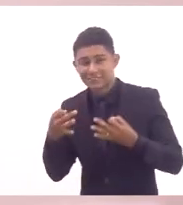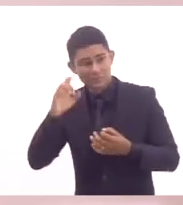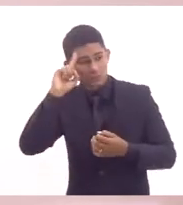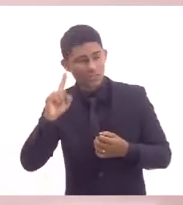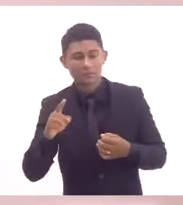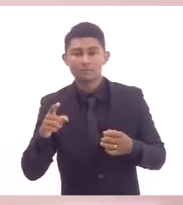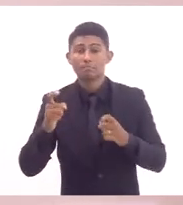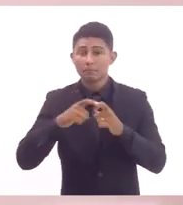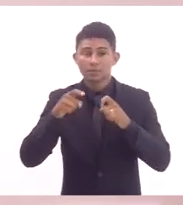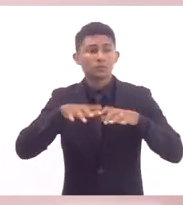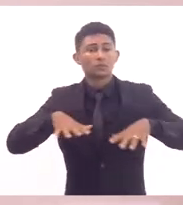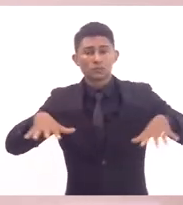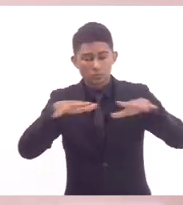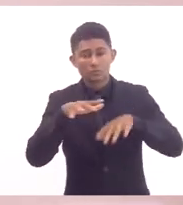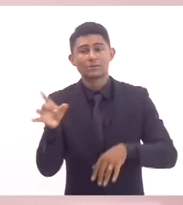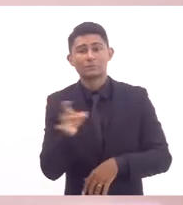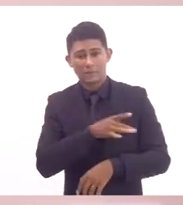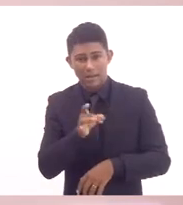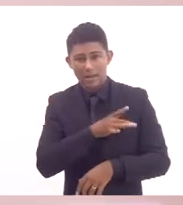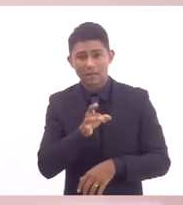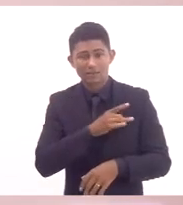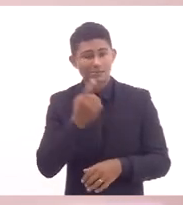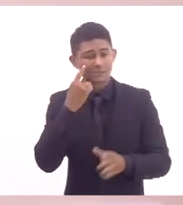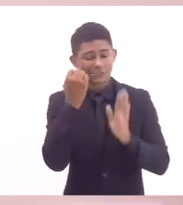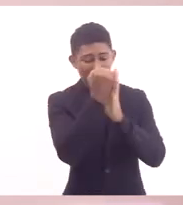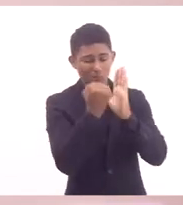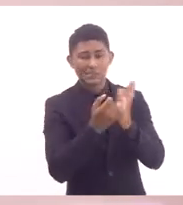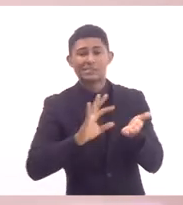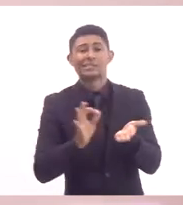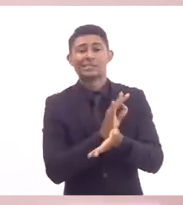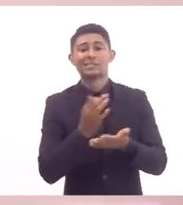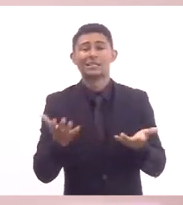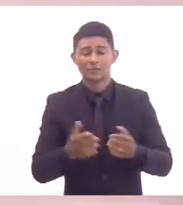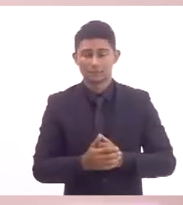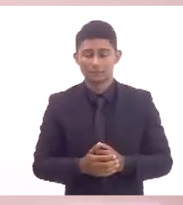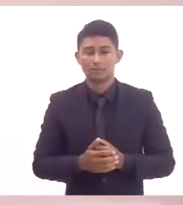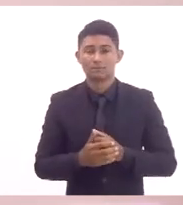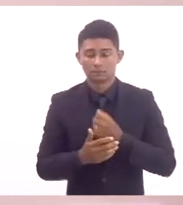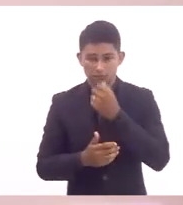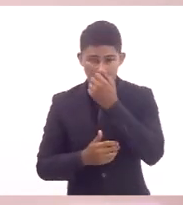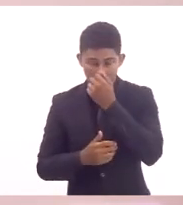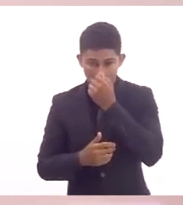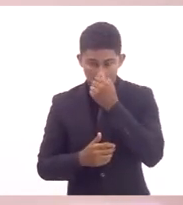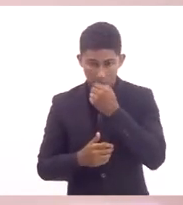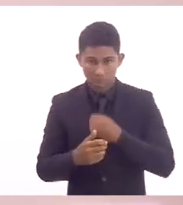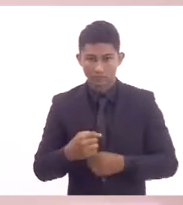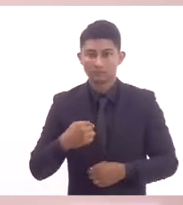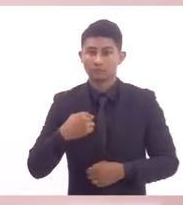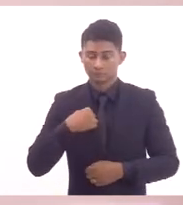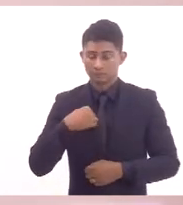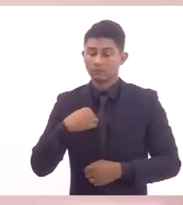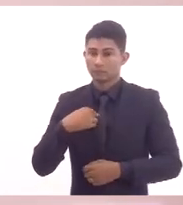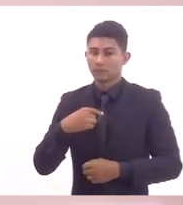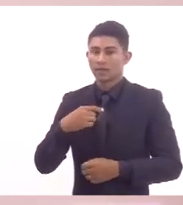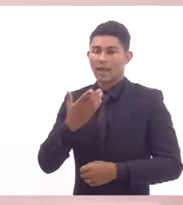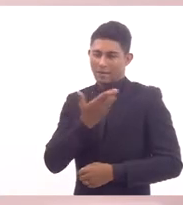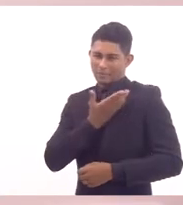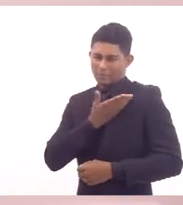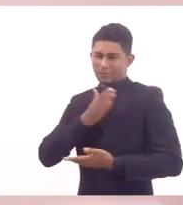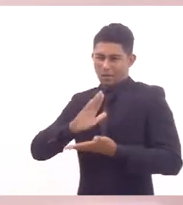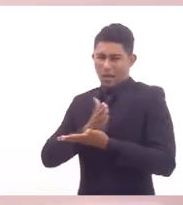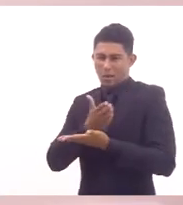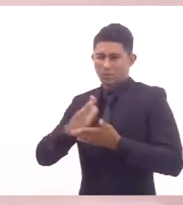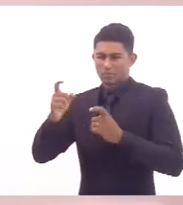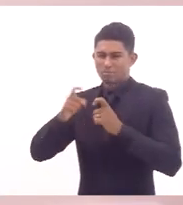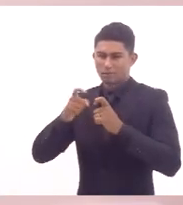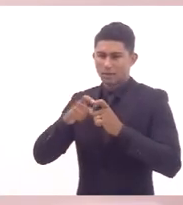todos com medo Eles tinham medo de assinar né eu tenho bons colegas médicos